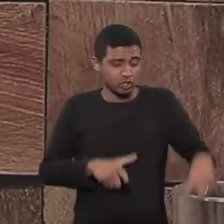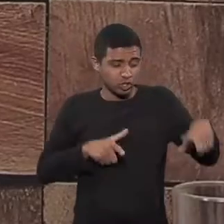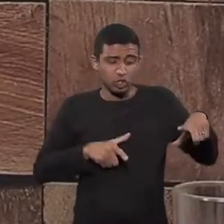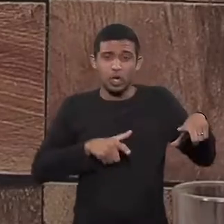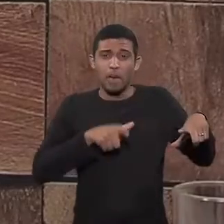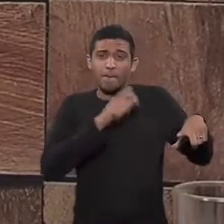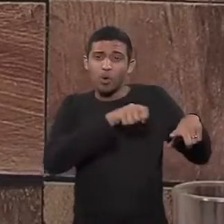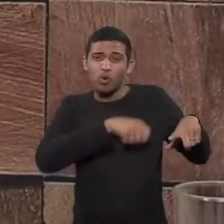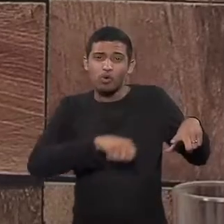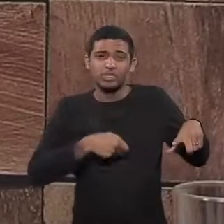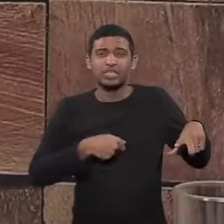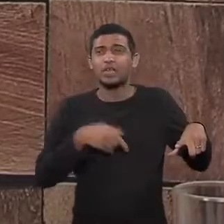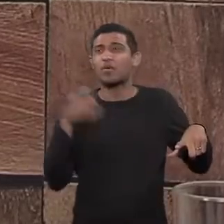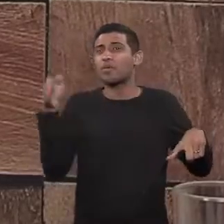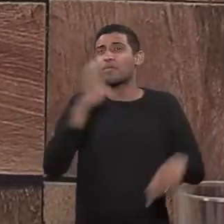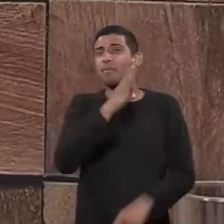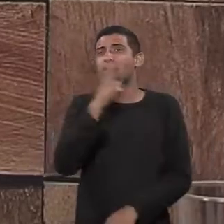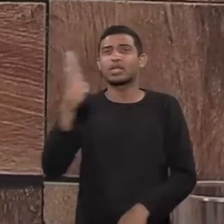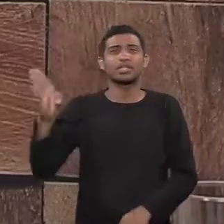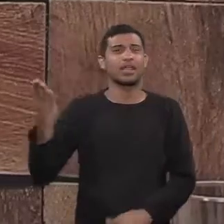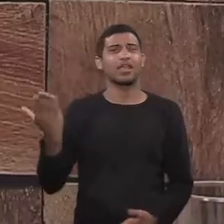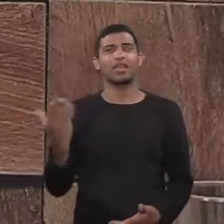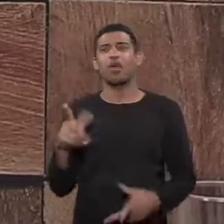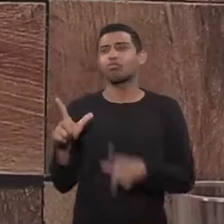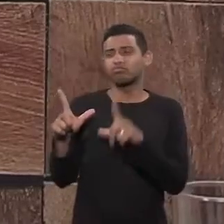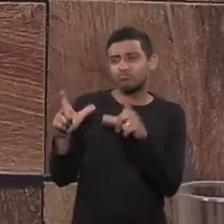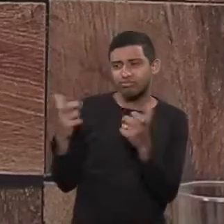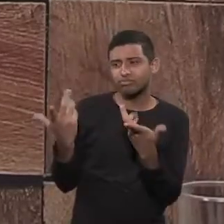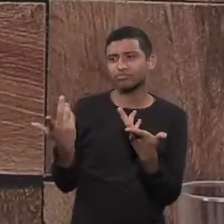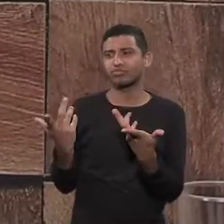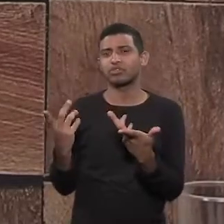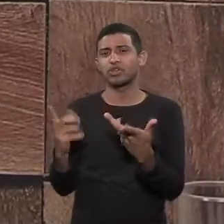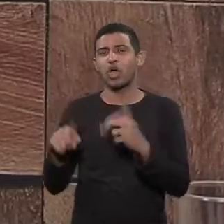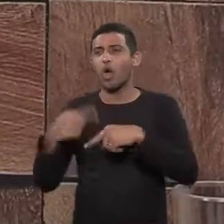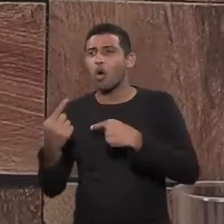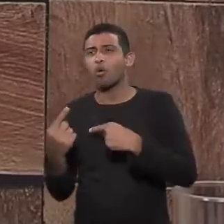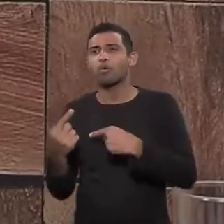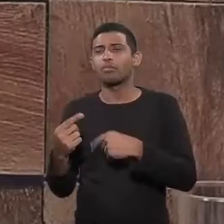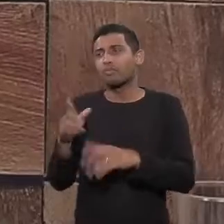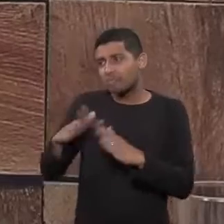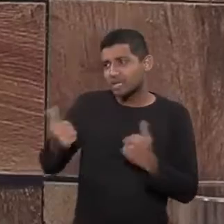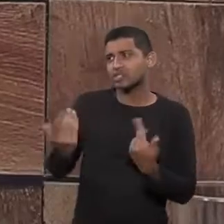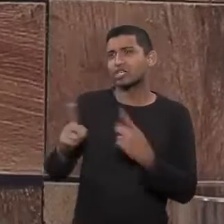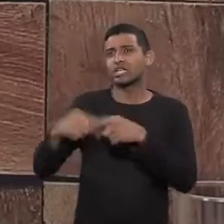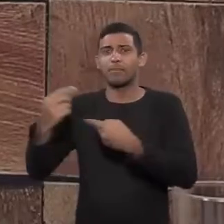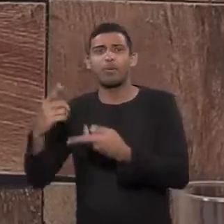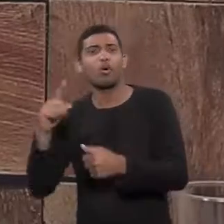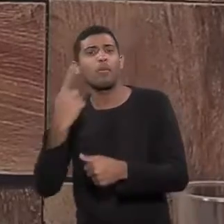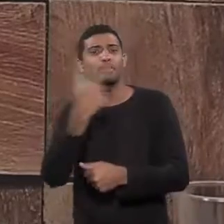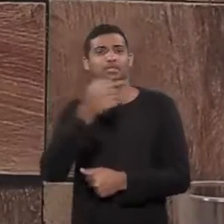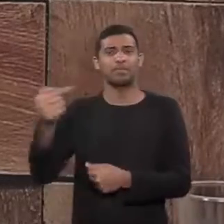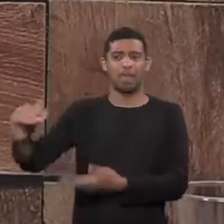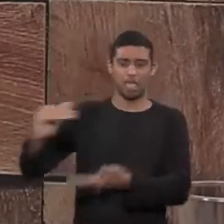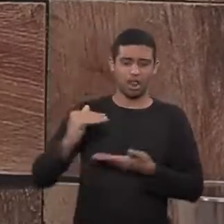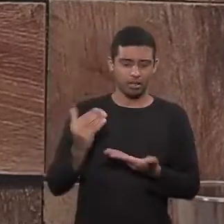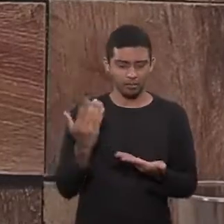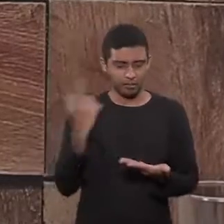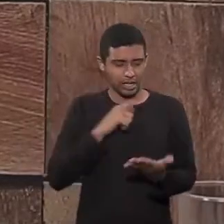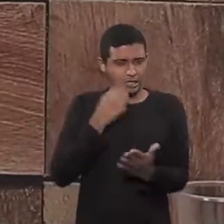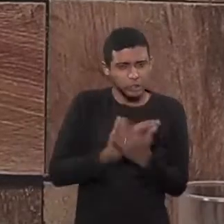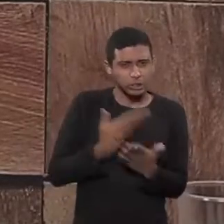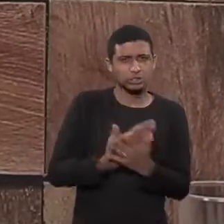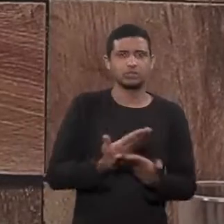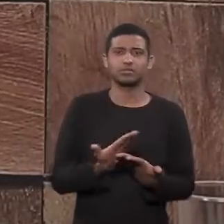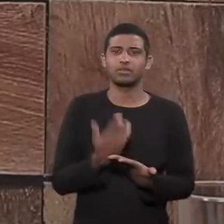gente tinha que ir à Biblioteca Nacional, ou tirar foto, ou deixar uma encomenda para uma semana depois você ter... Então,